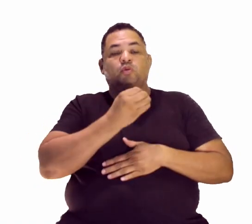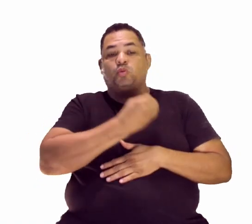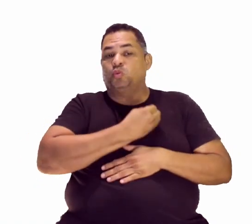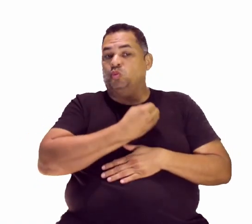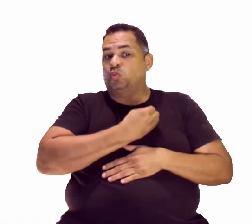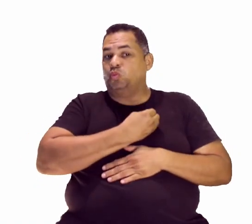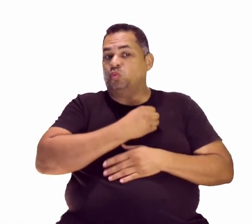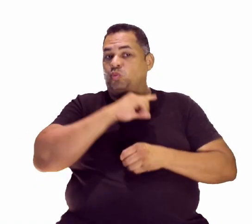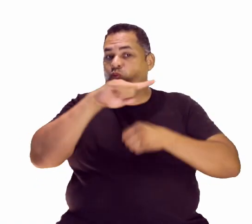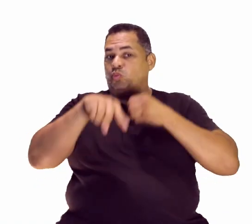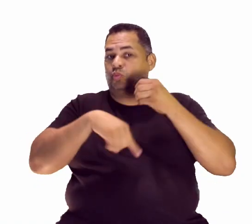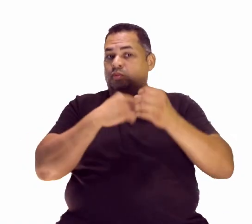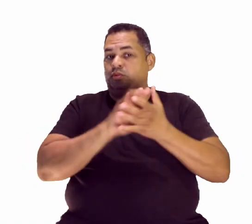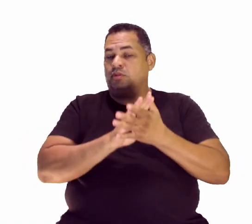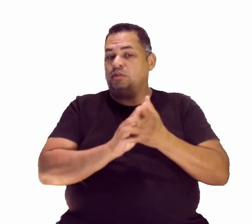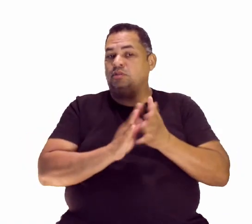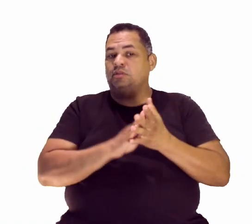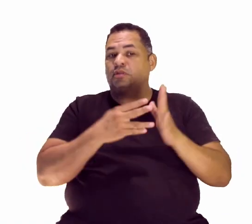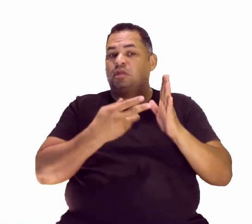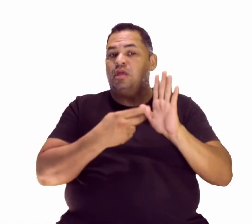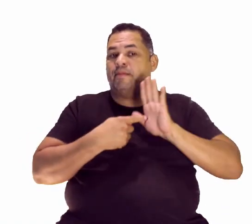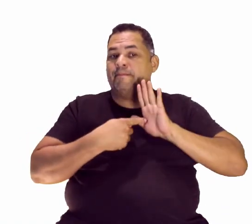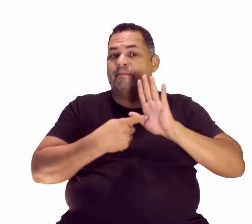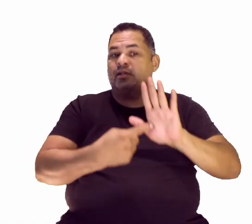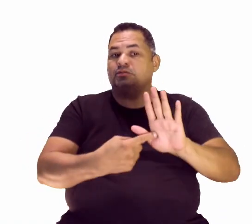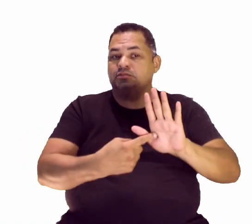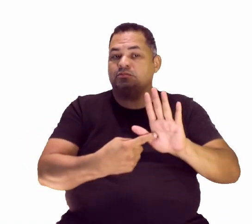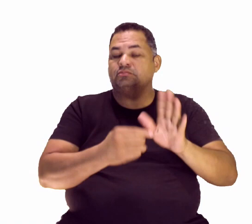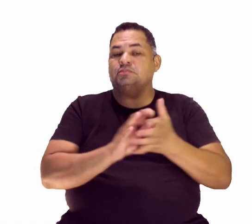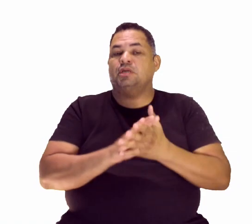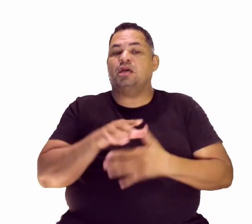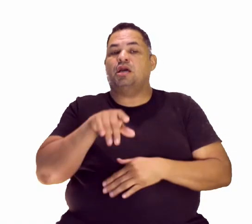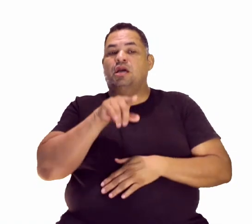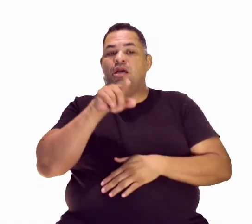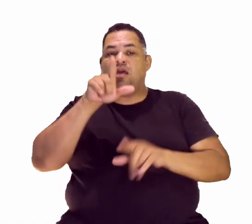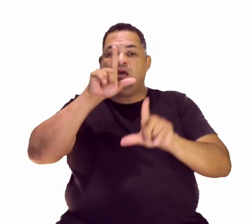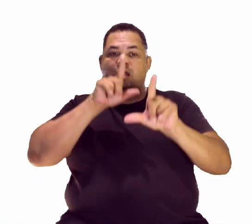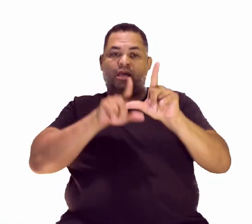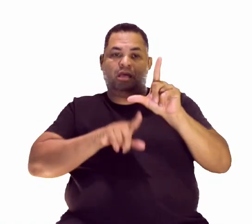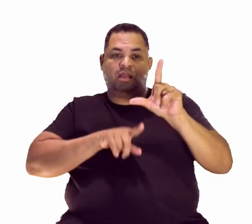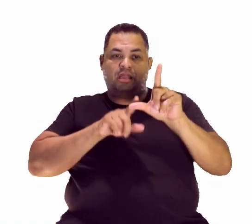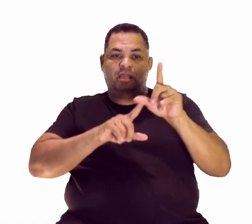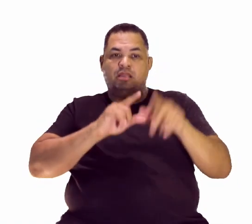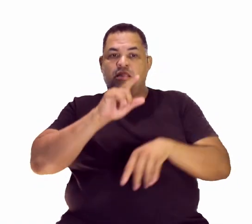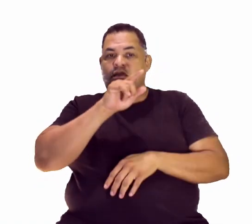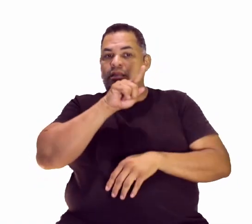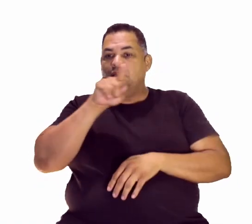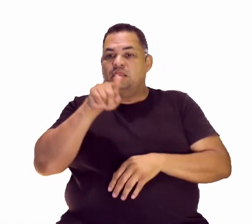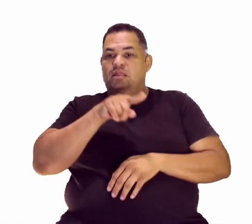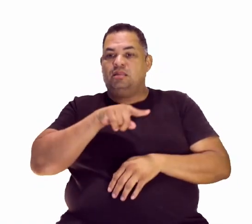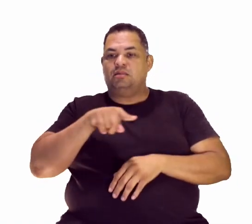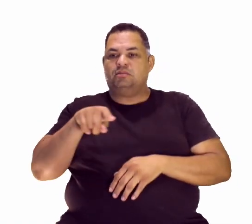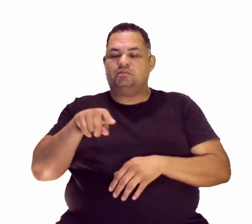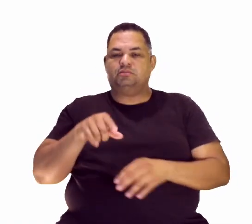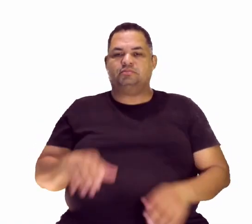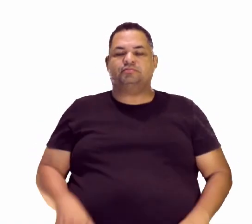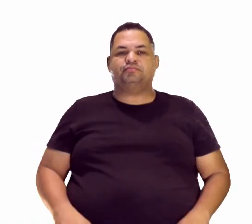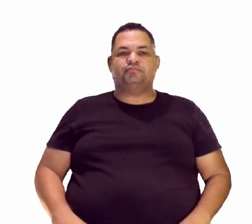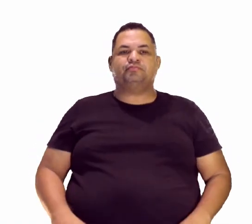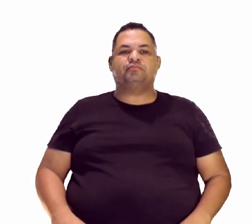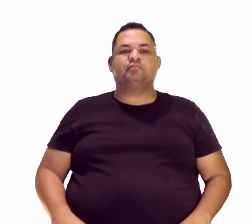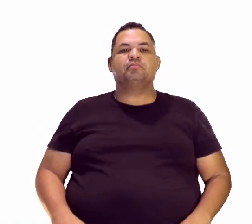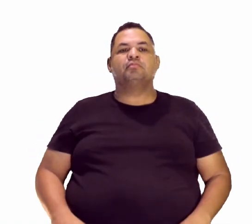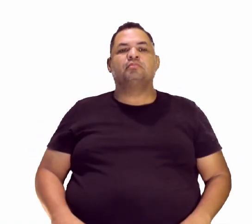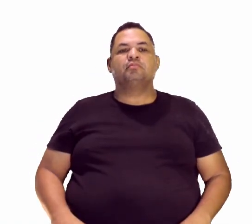então nós abordamos a letra Z, porque P é prótons, N é nêutrons, E é elétrons, mas E